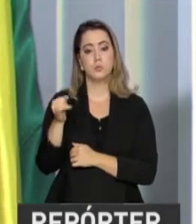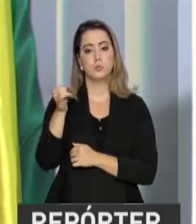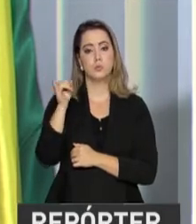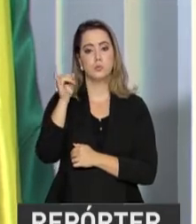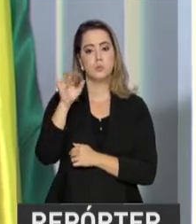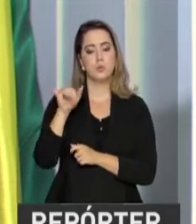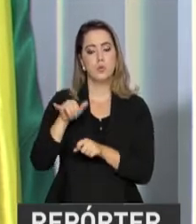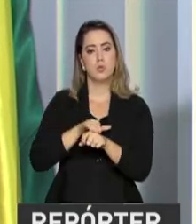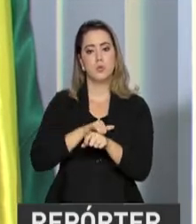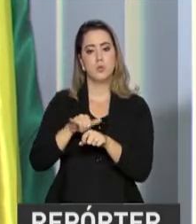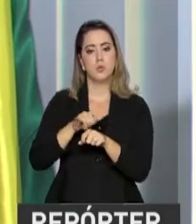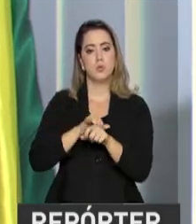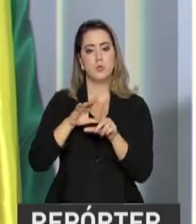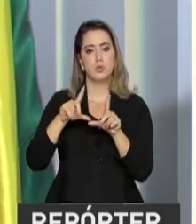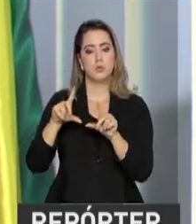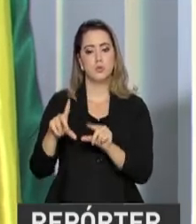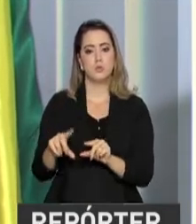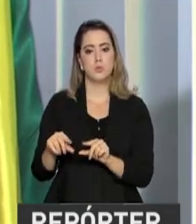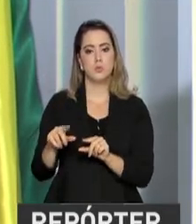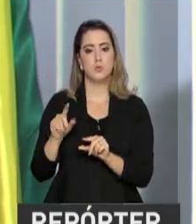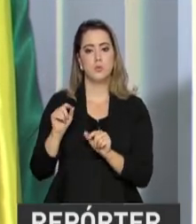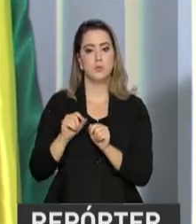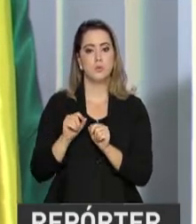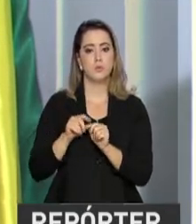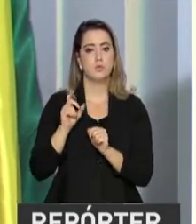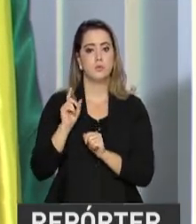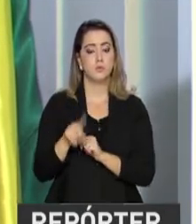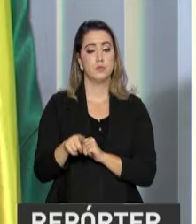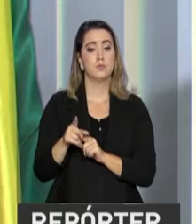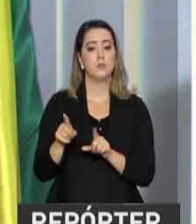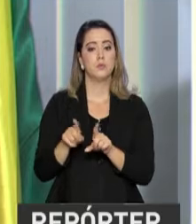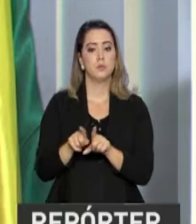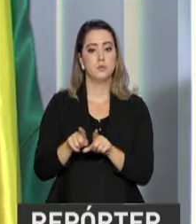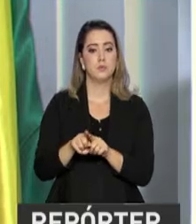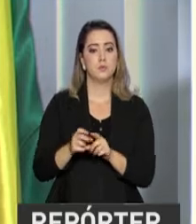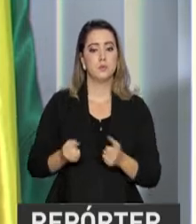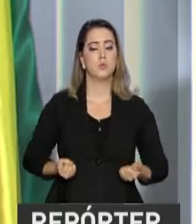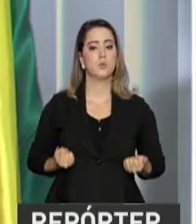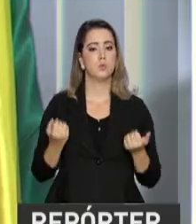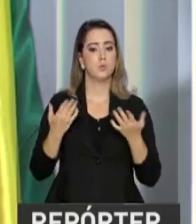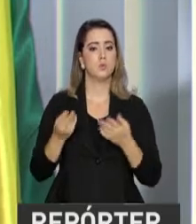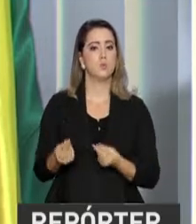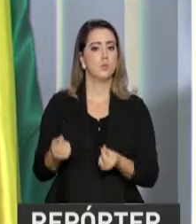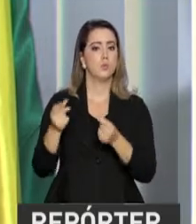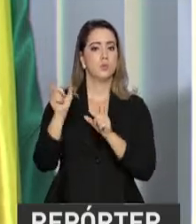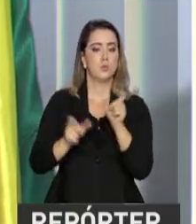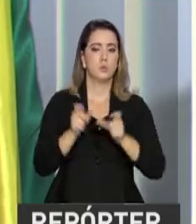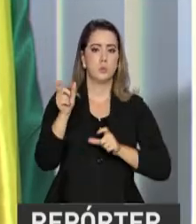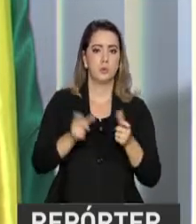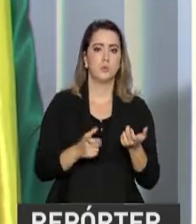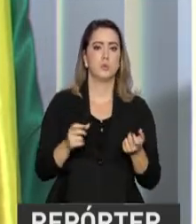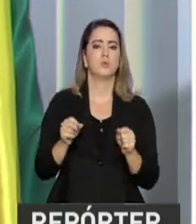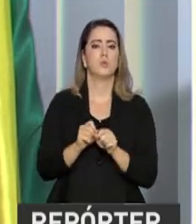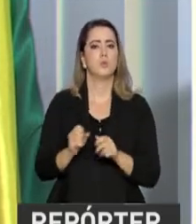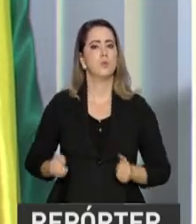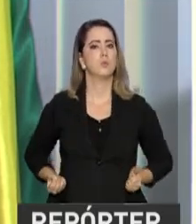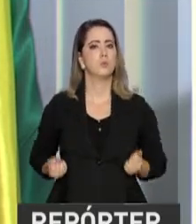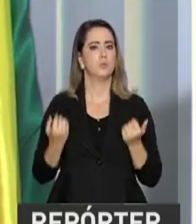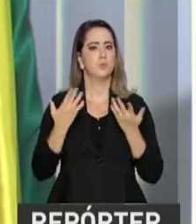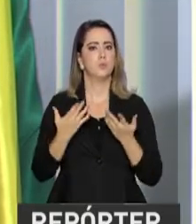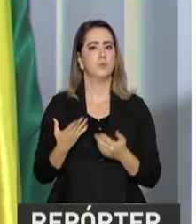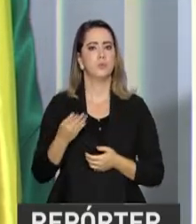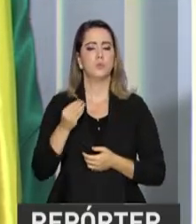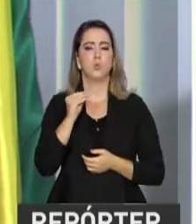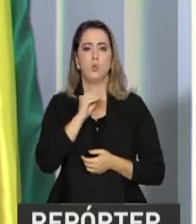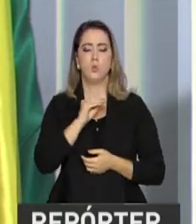estruturais mais baixo faz com que também sobe mais dinheiro no bolso das pessoas sobre mais dinheiro no caixa